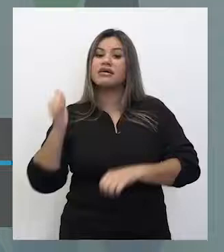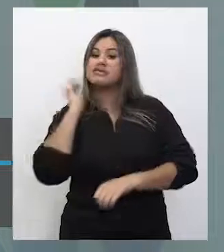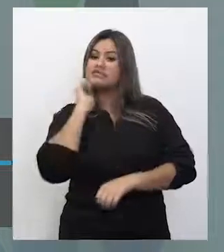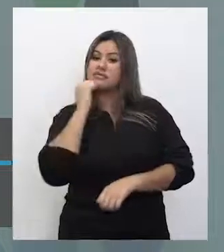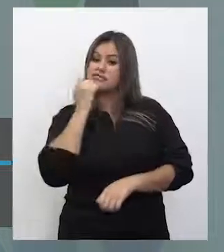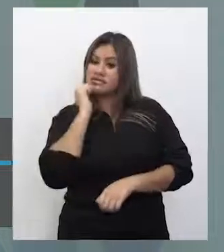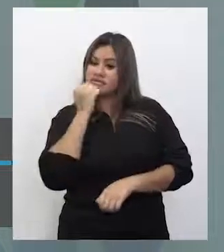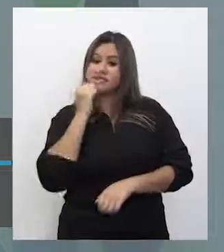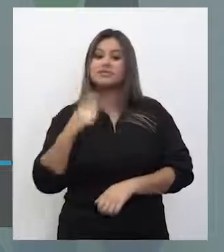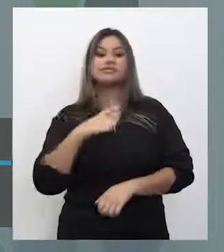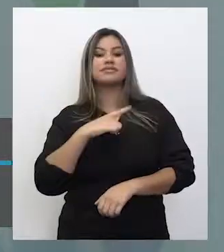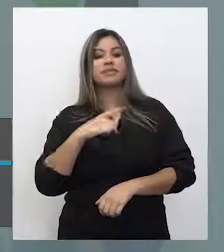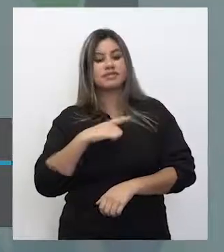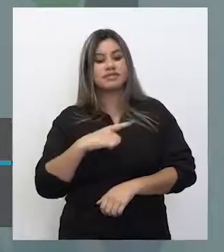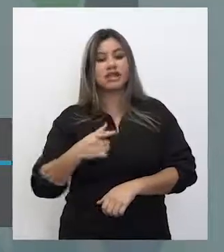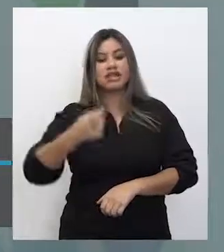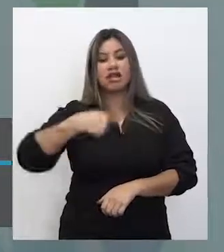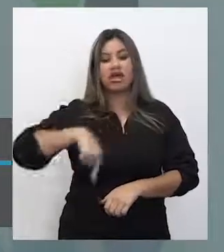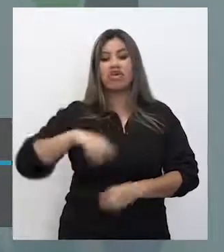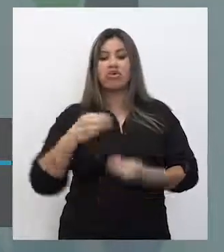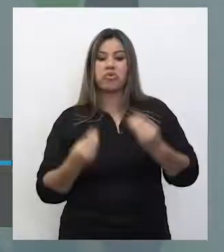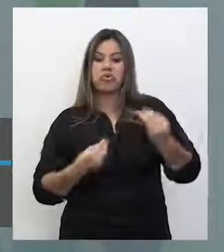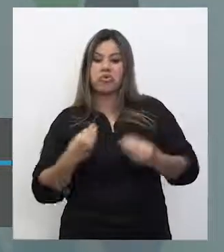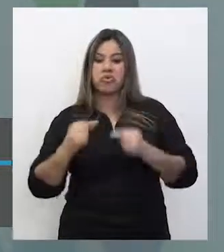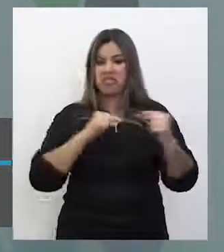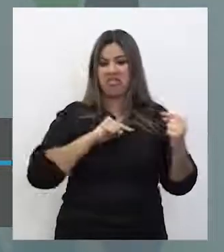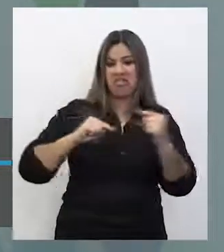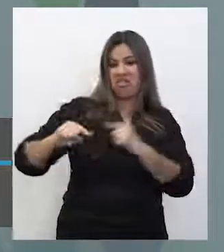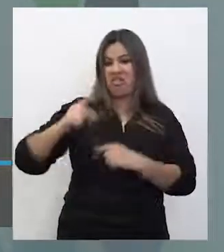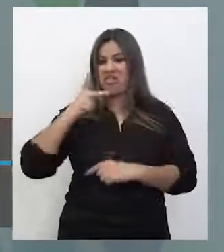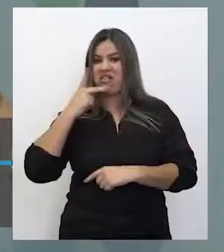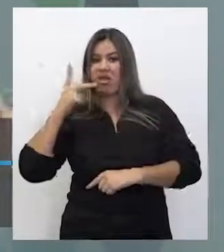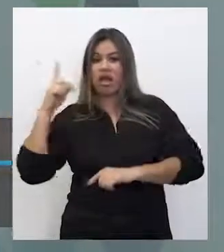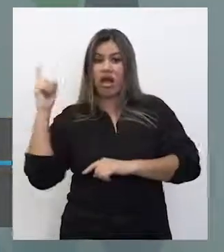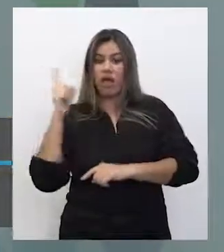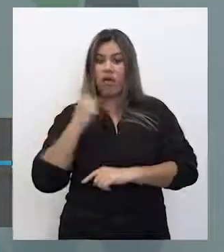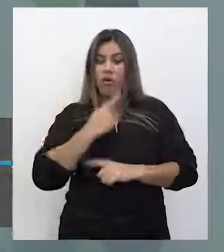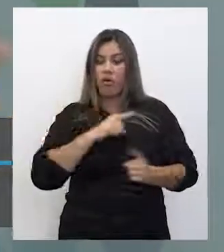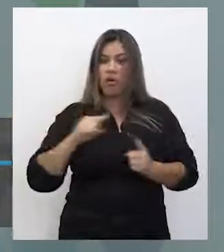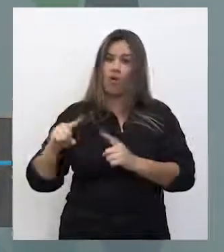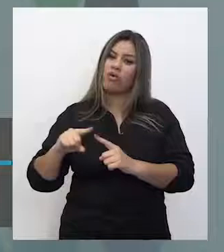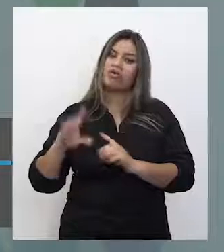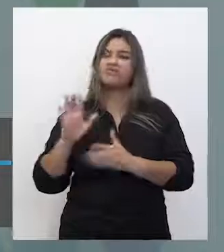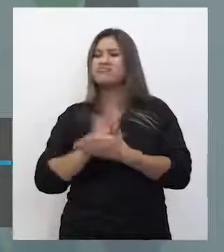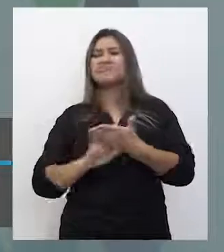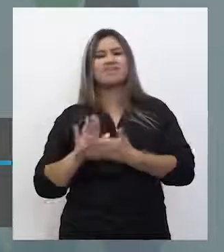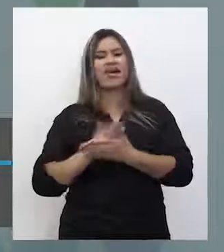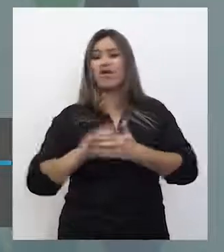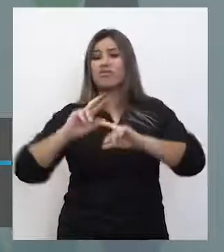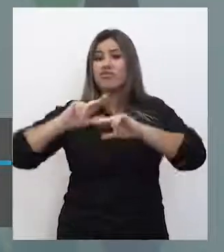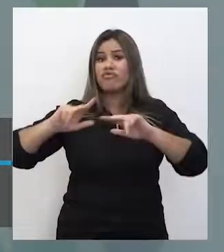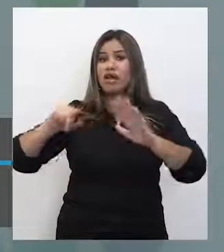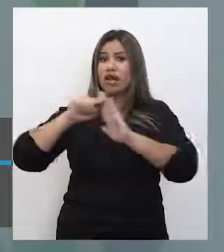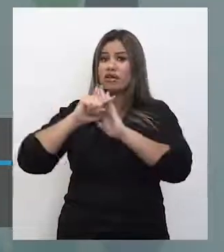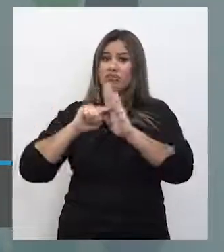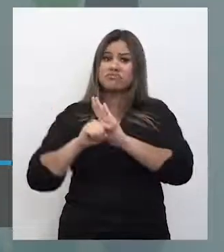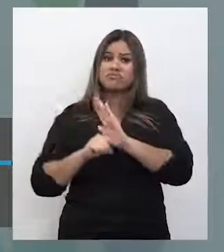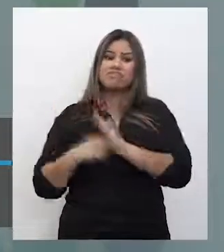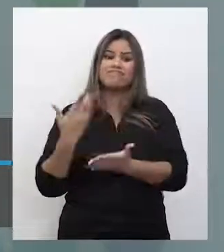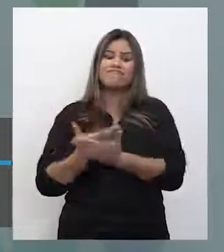científico. É como o Ed disse, a gente não vai refutar aquilo em que vários cientistas, várias pessoas